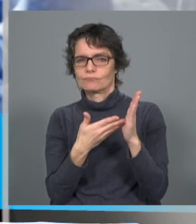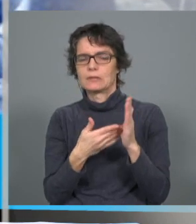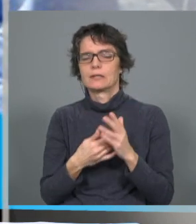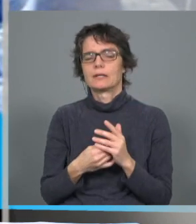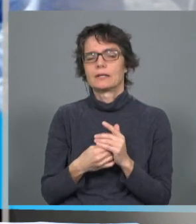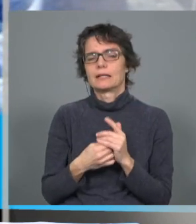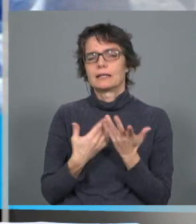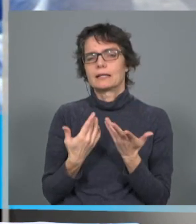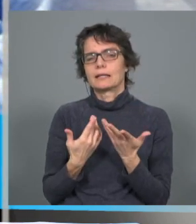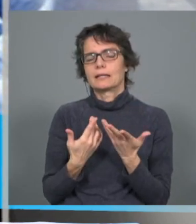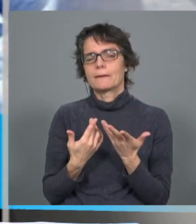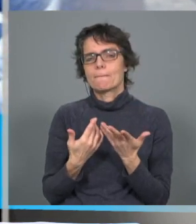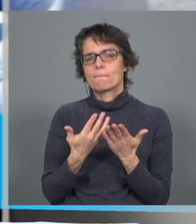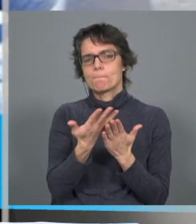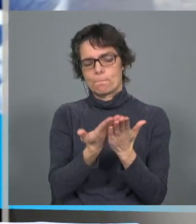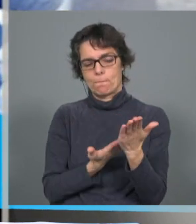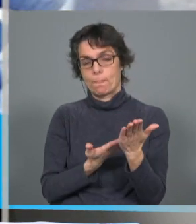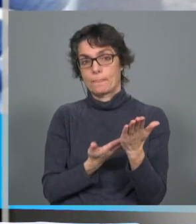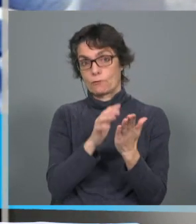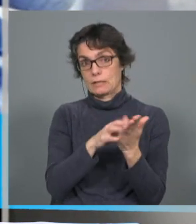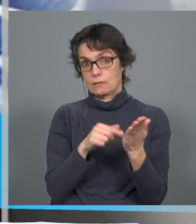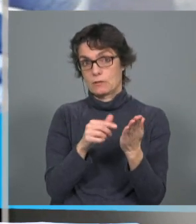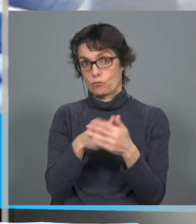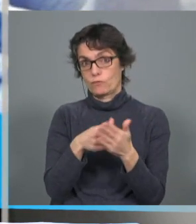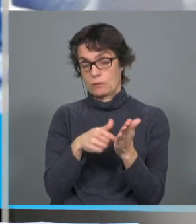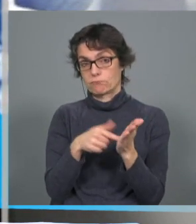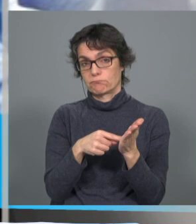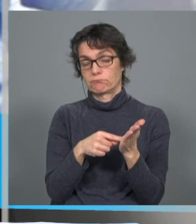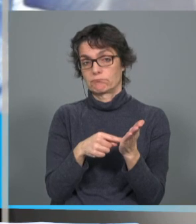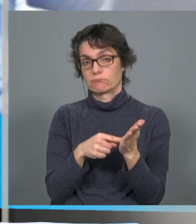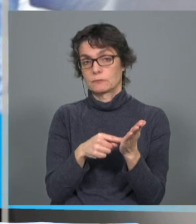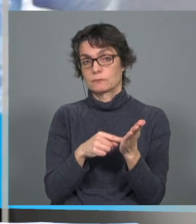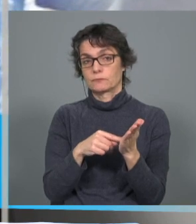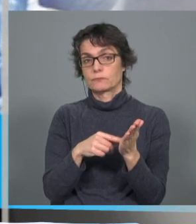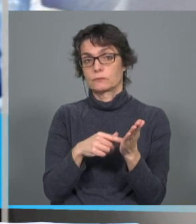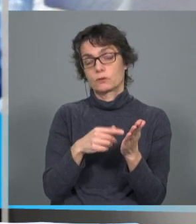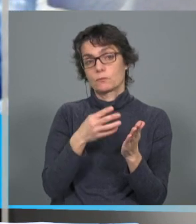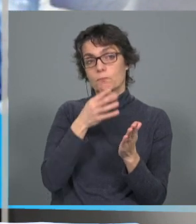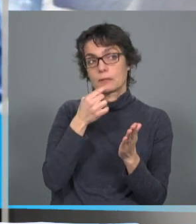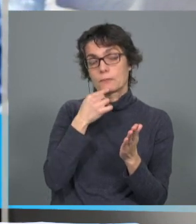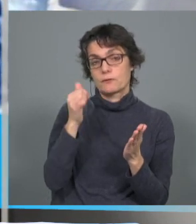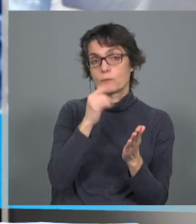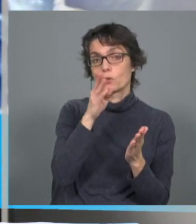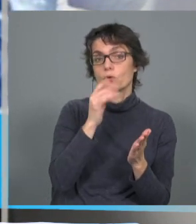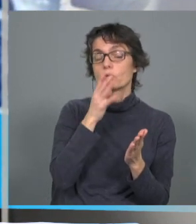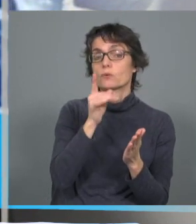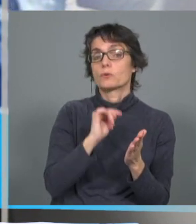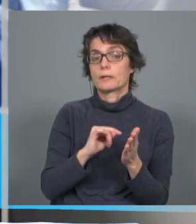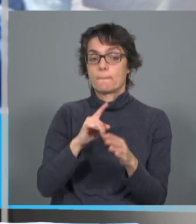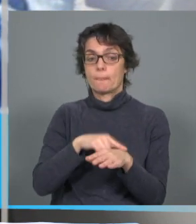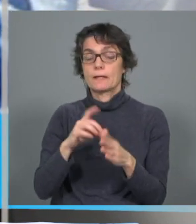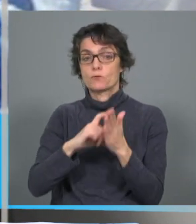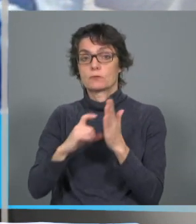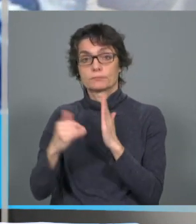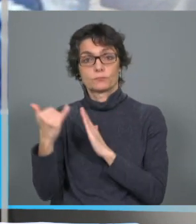Um bocadinho de contexto para este Evangelho. Estamos no segundo capítulo. O segundo capítulo